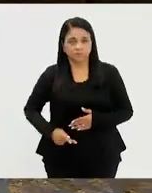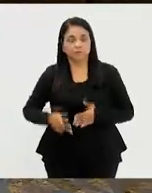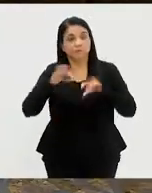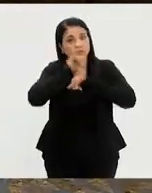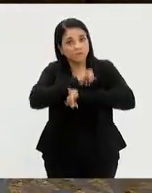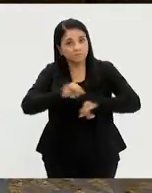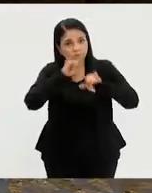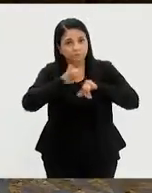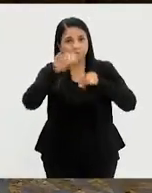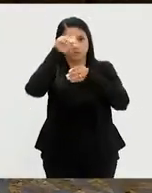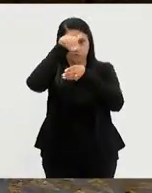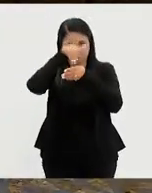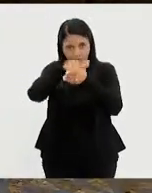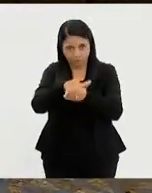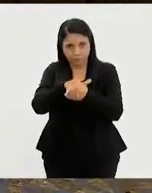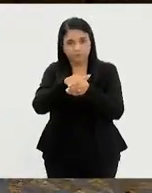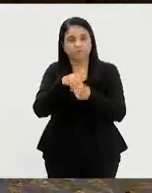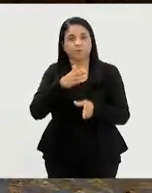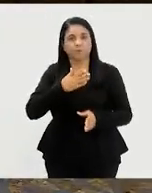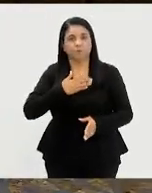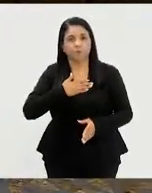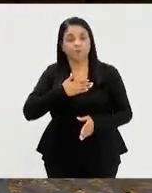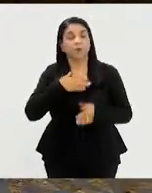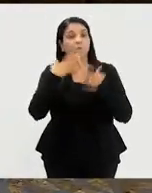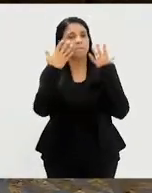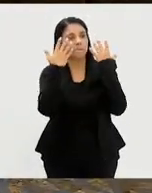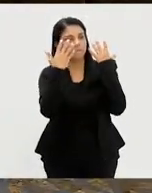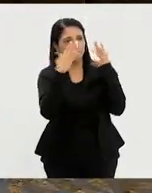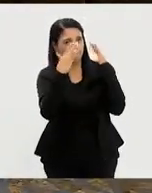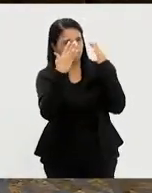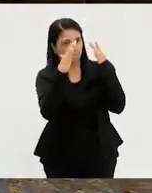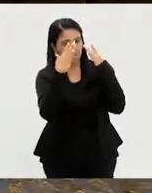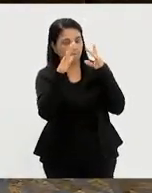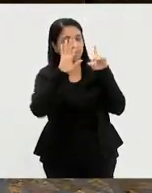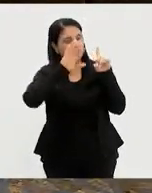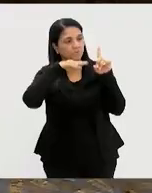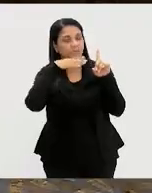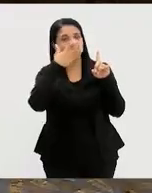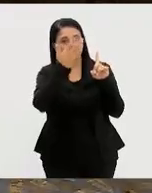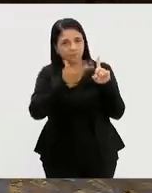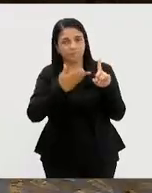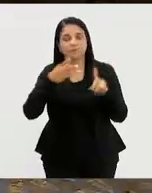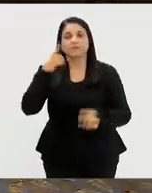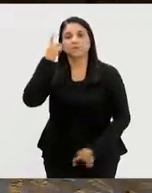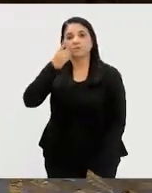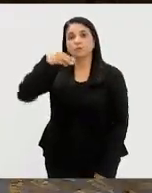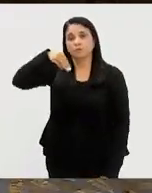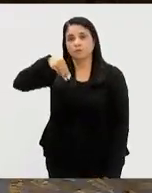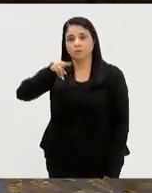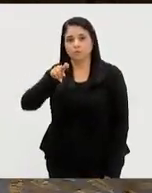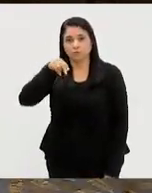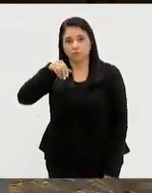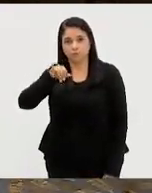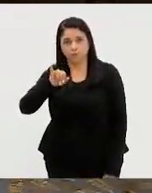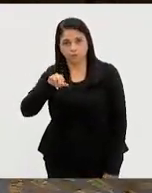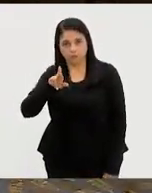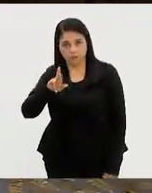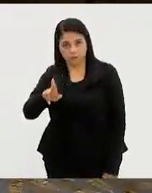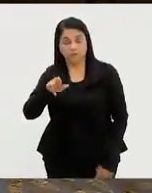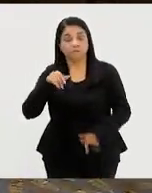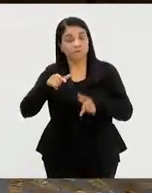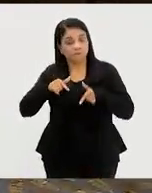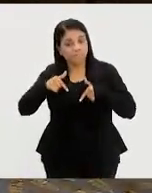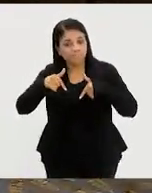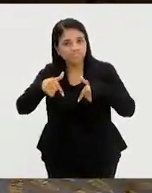de voto primeiro parabenizando o nosso colega o deputado muni Neto pela iniciativa de